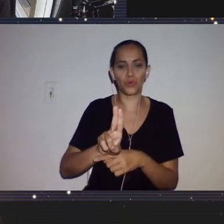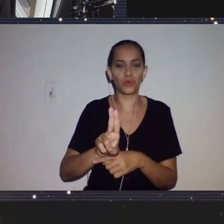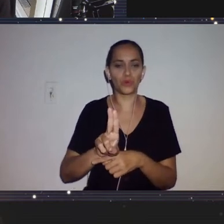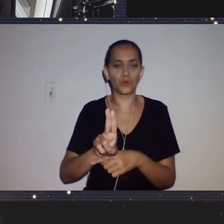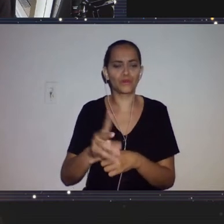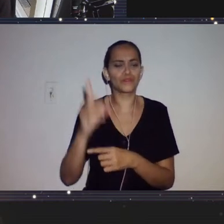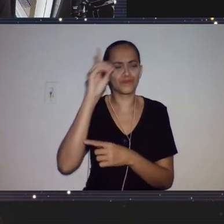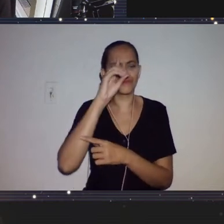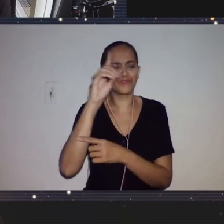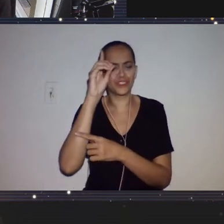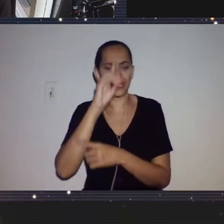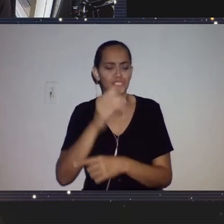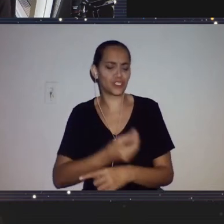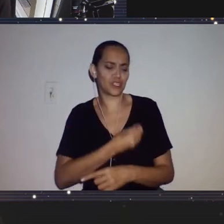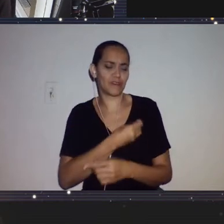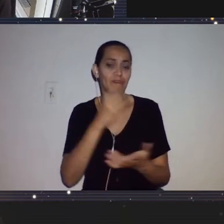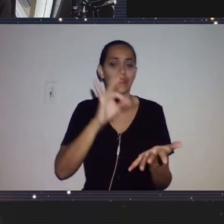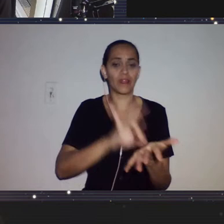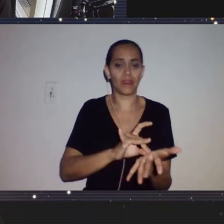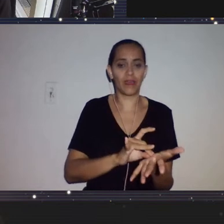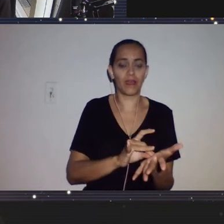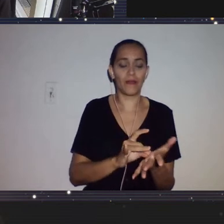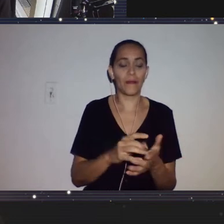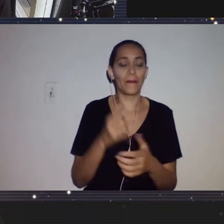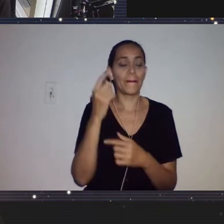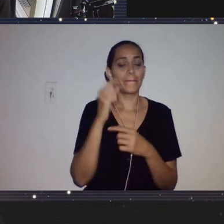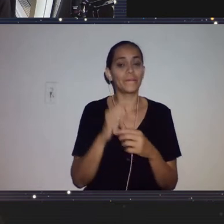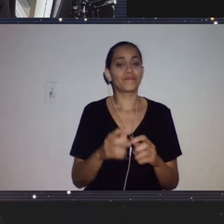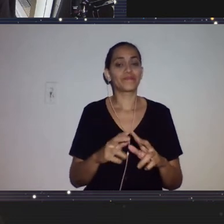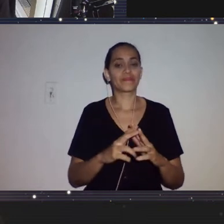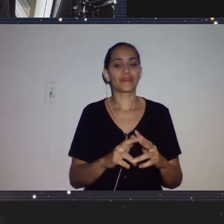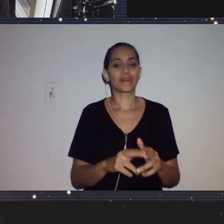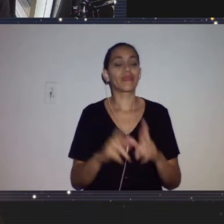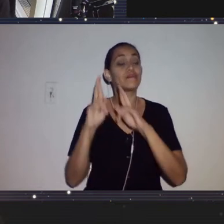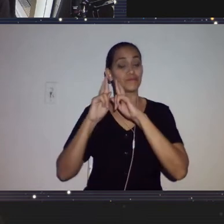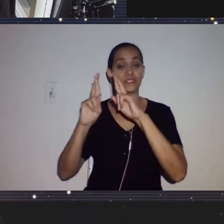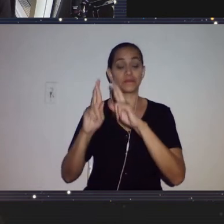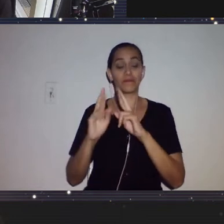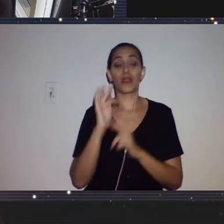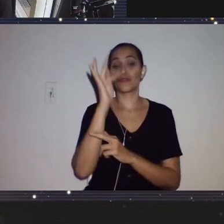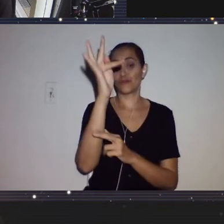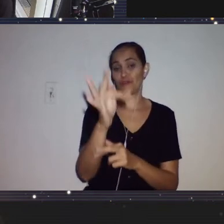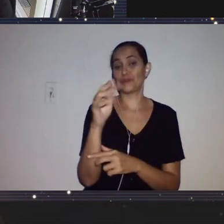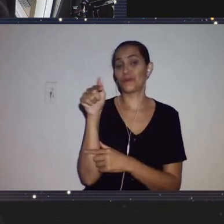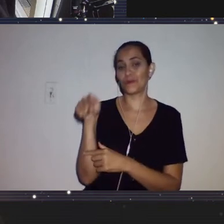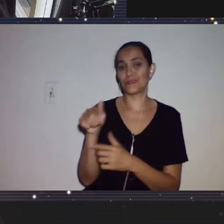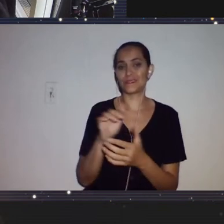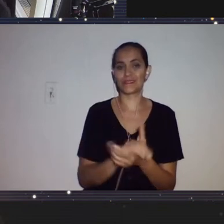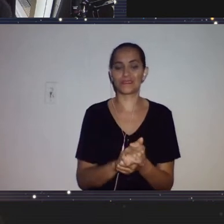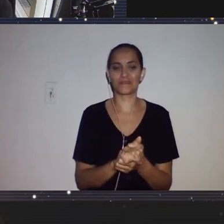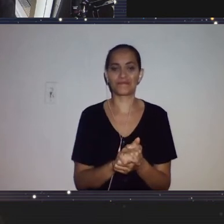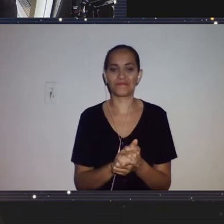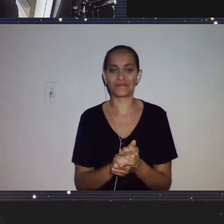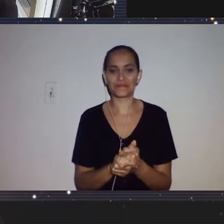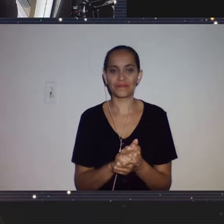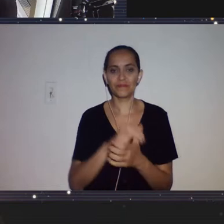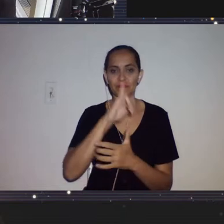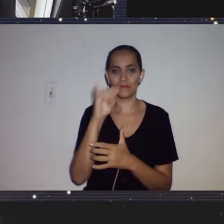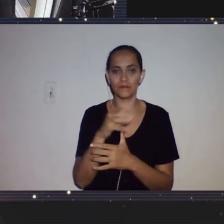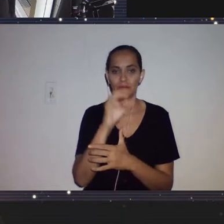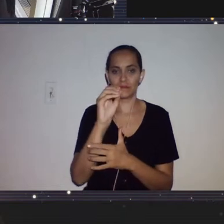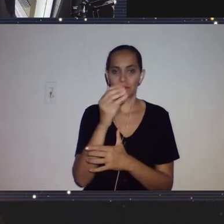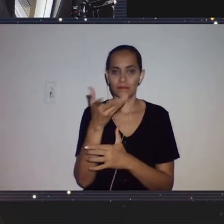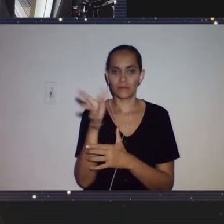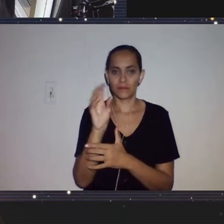que esse vai ser o futuro, eu espero. João, quer falar alguma coisa? Eu acho que em pesquisa o que está crescendo muito